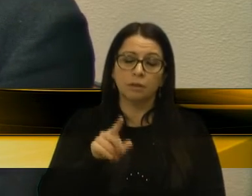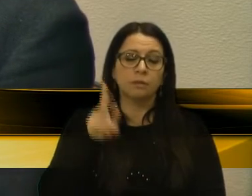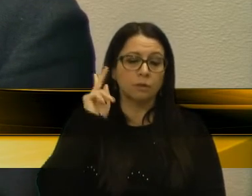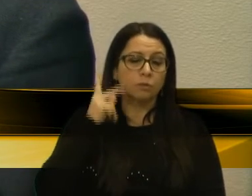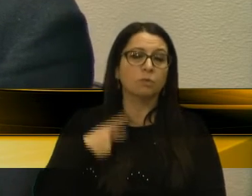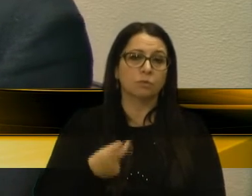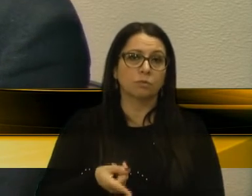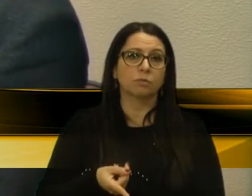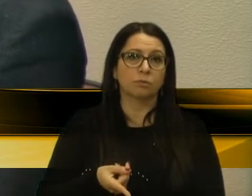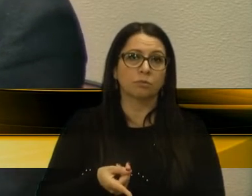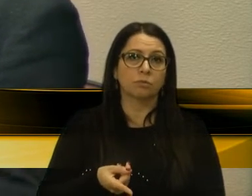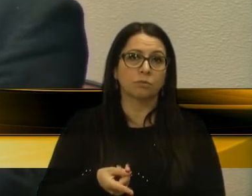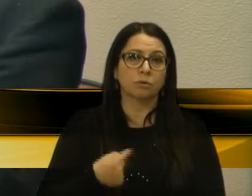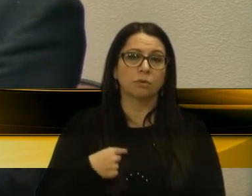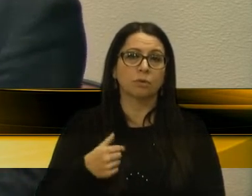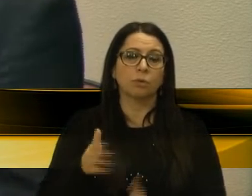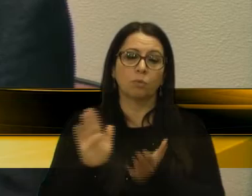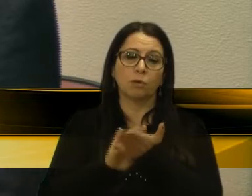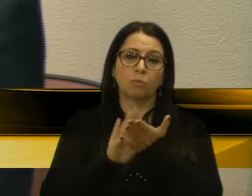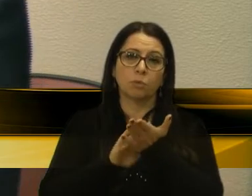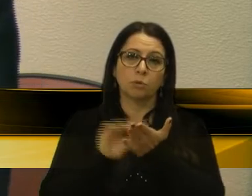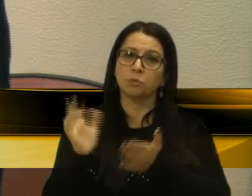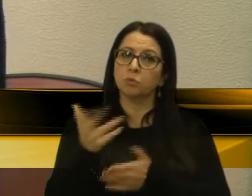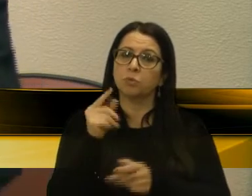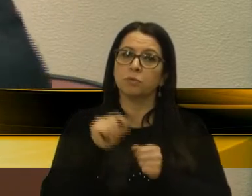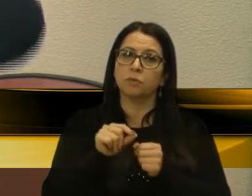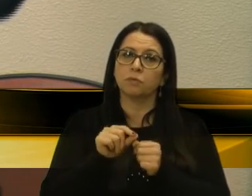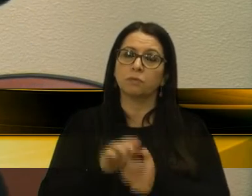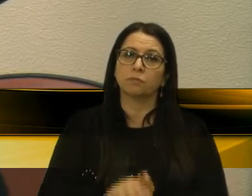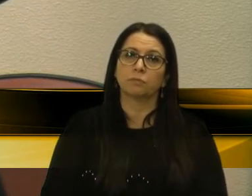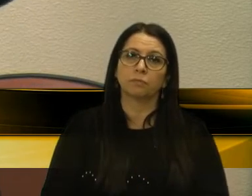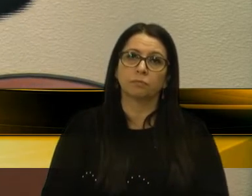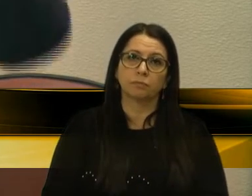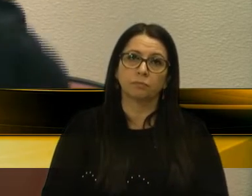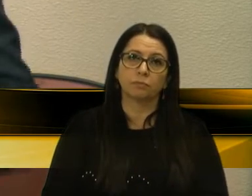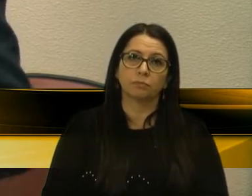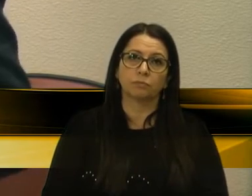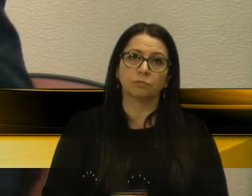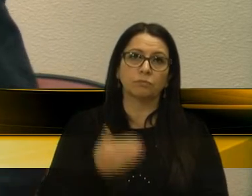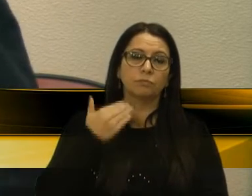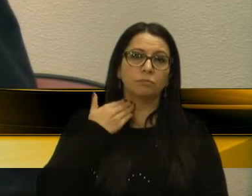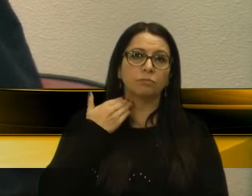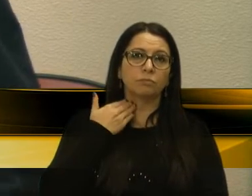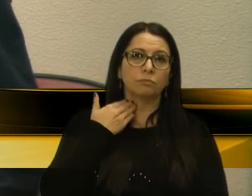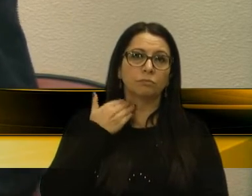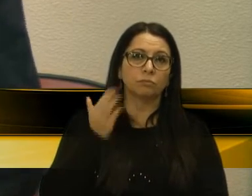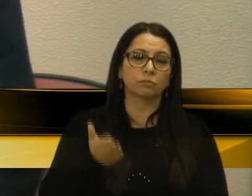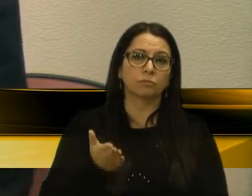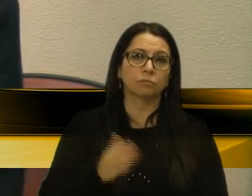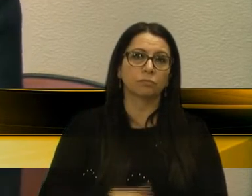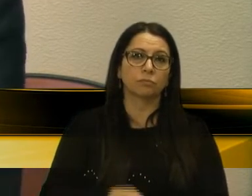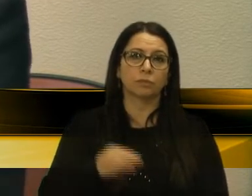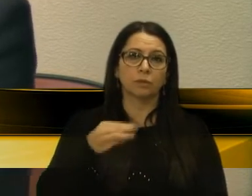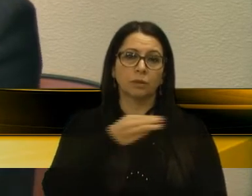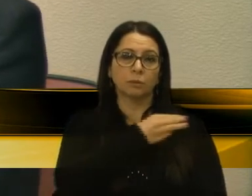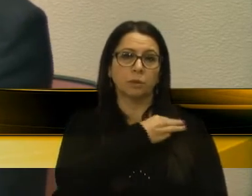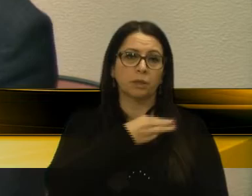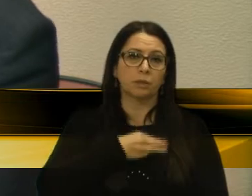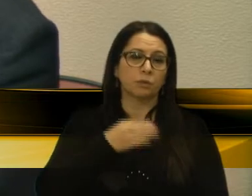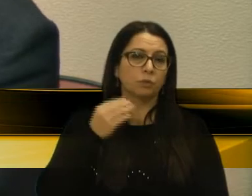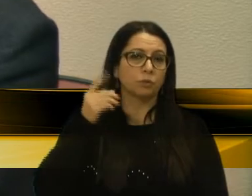reconhecido, e eu aplaudo tudo isso que foi feito pelo então juiz e hoje ministro Sérgio